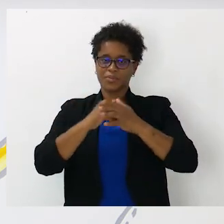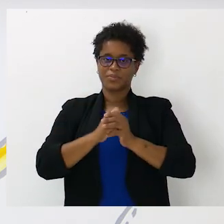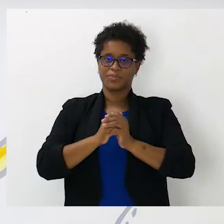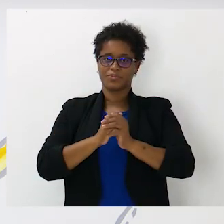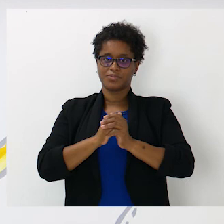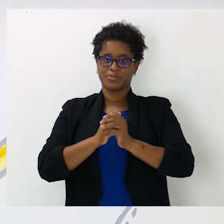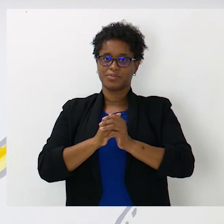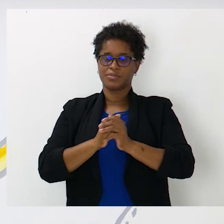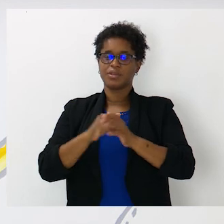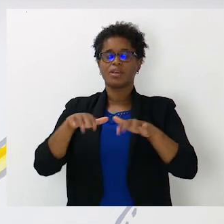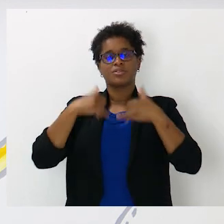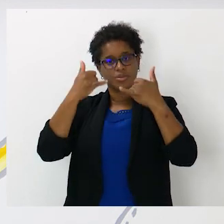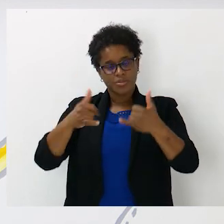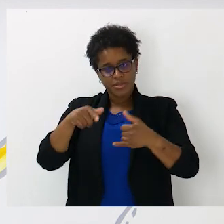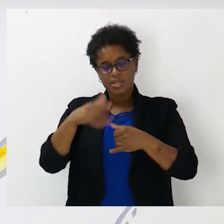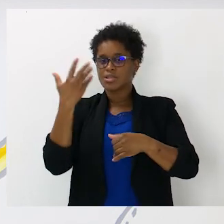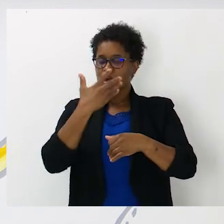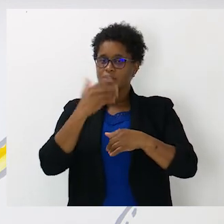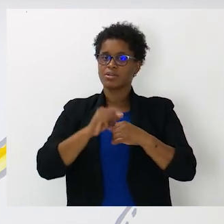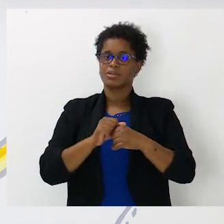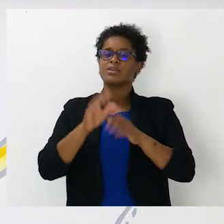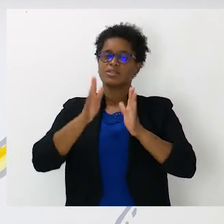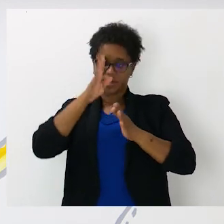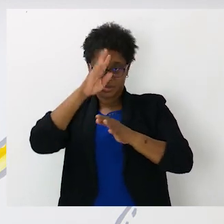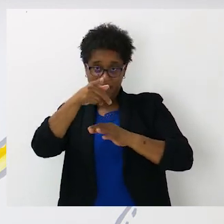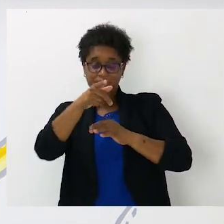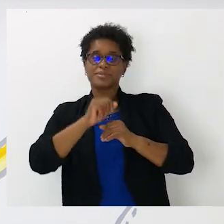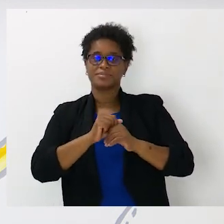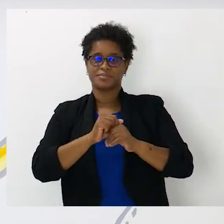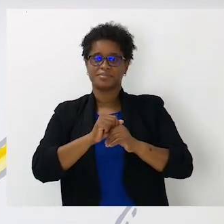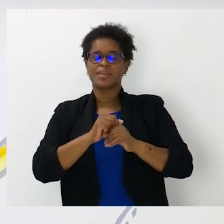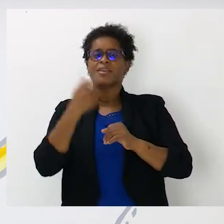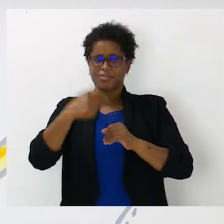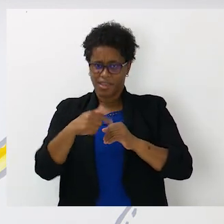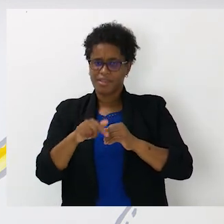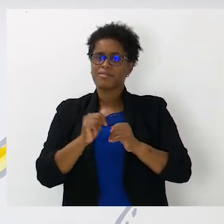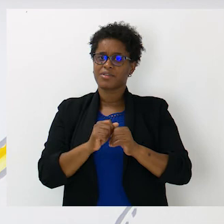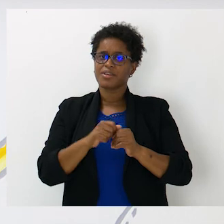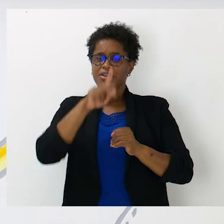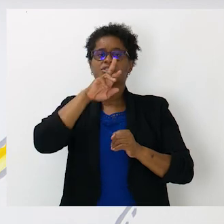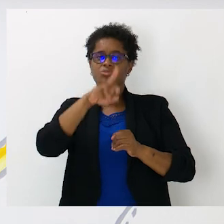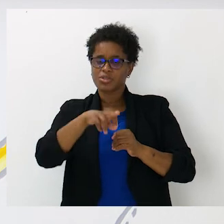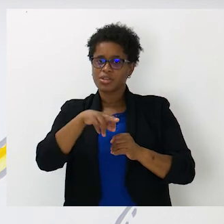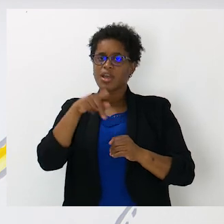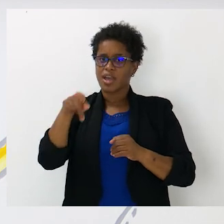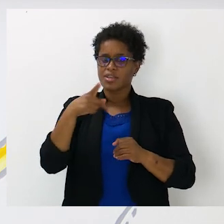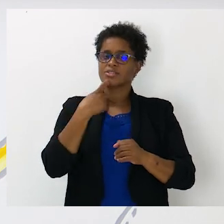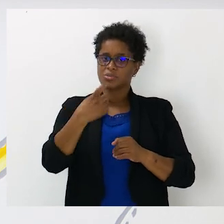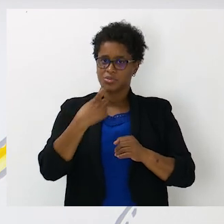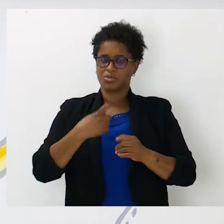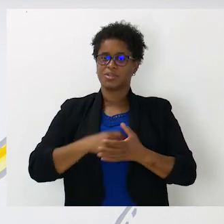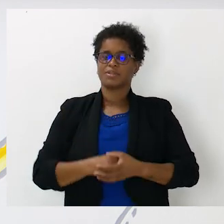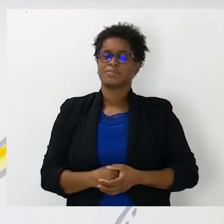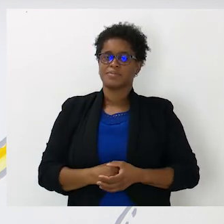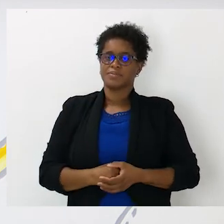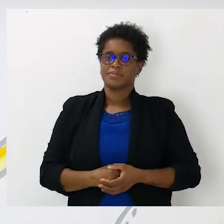preste atenção. Após essa aula, já sabes, deves responder